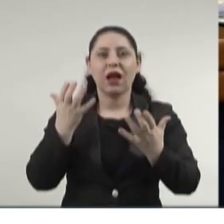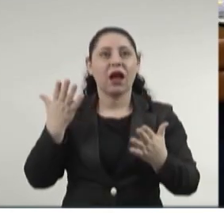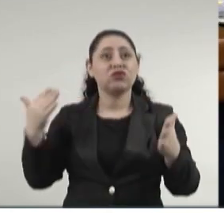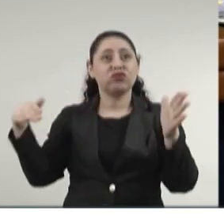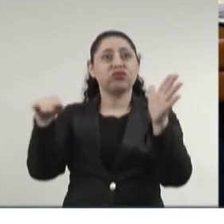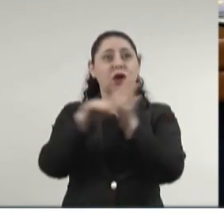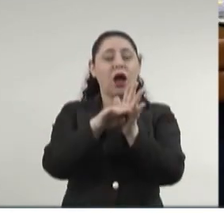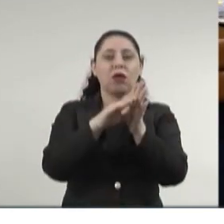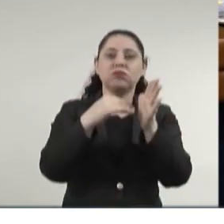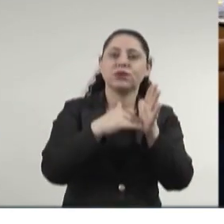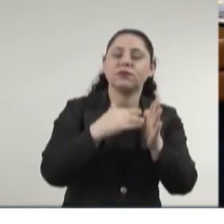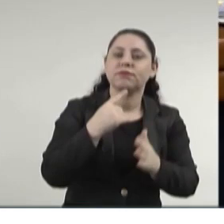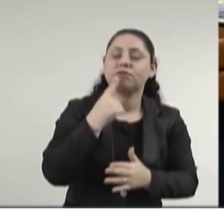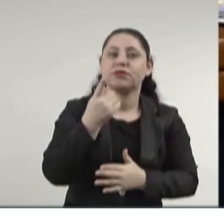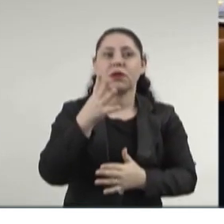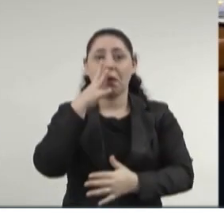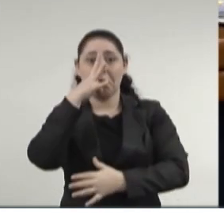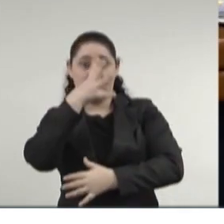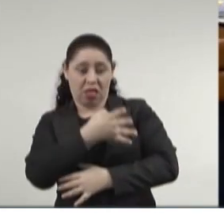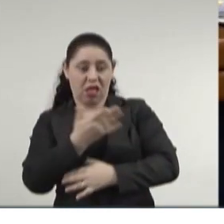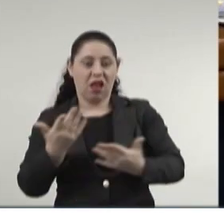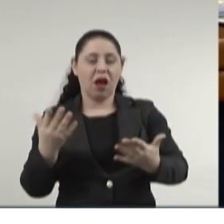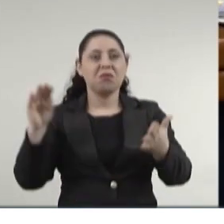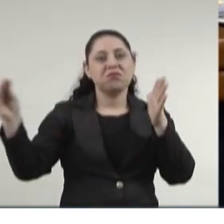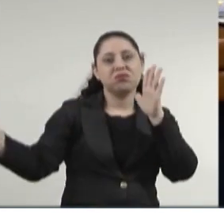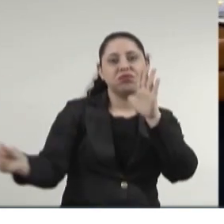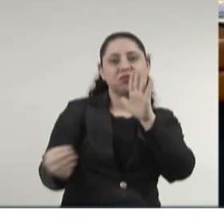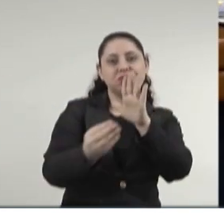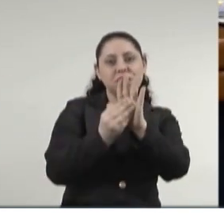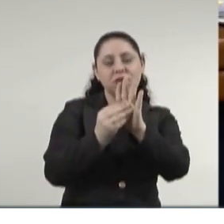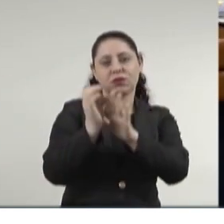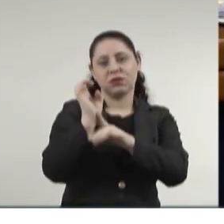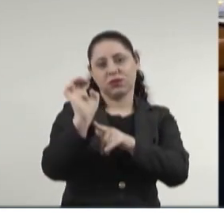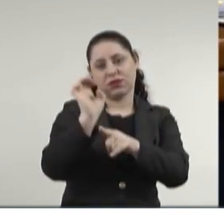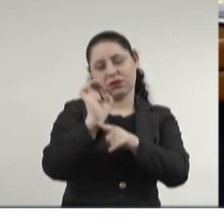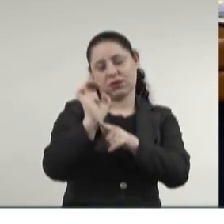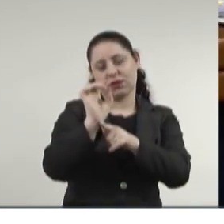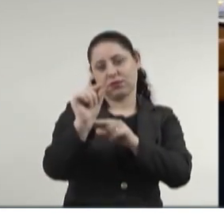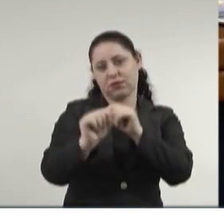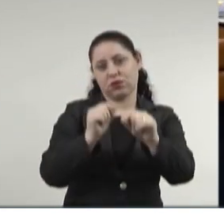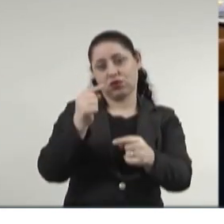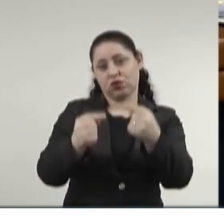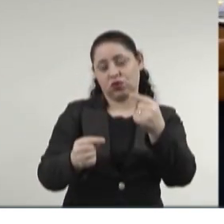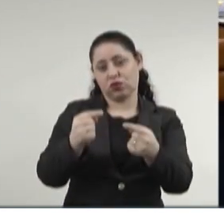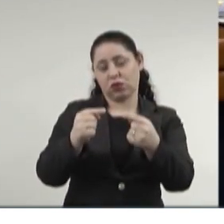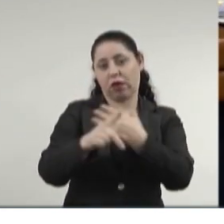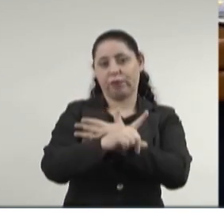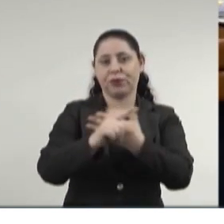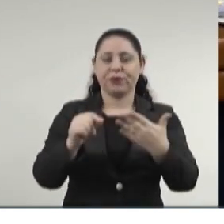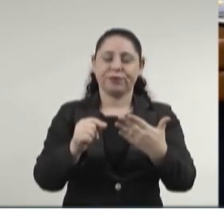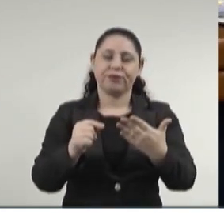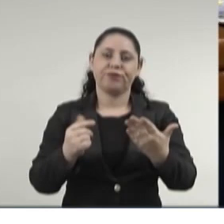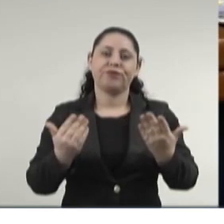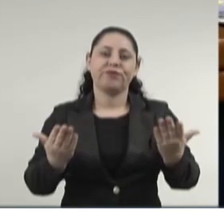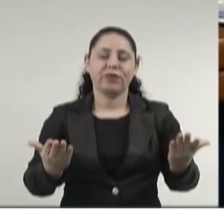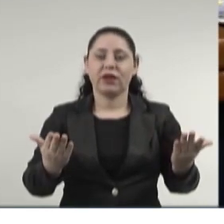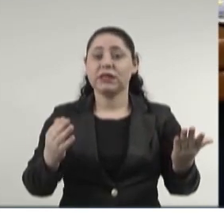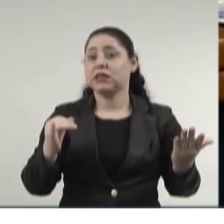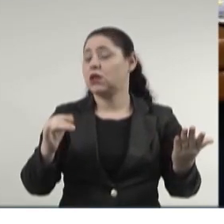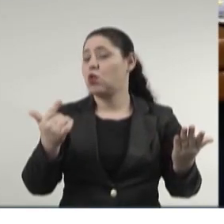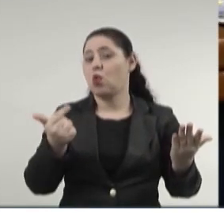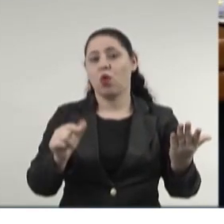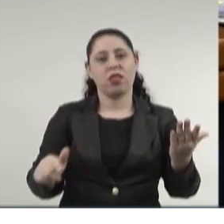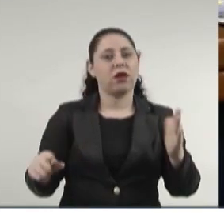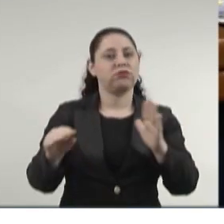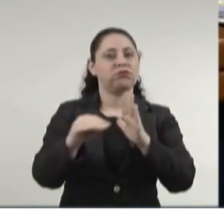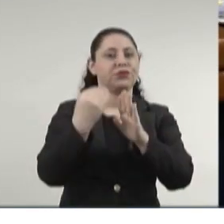chegar de última hora e colocar o Estado para falar do Pantanal, sendo